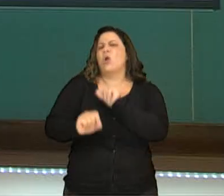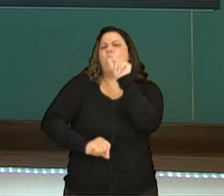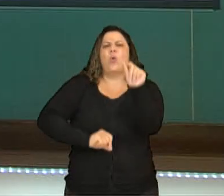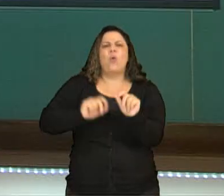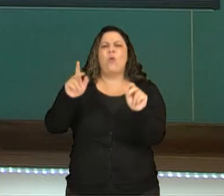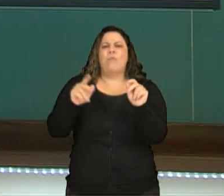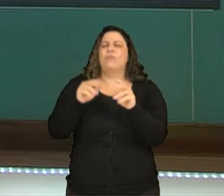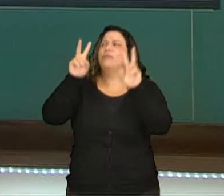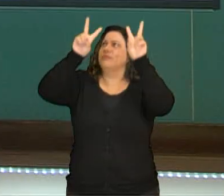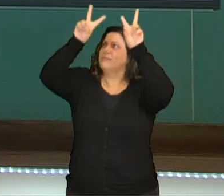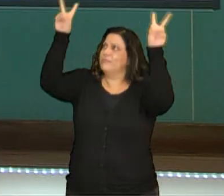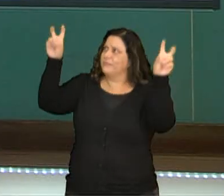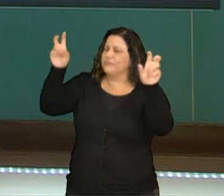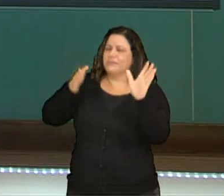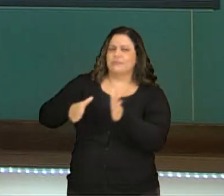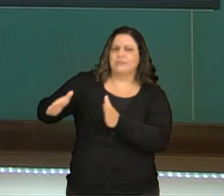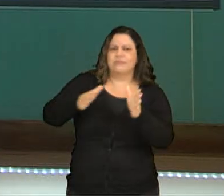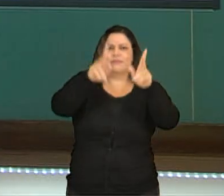chegamos então aí ao ano de